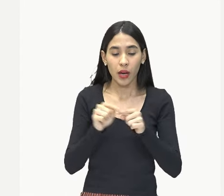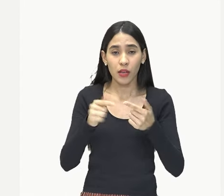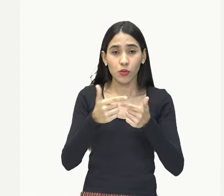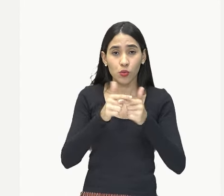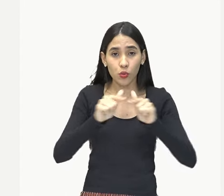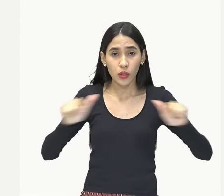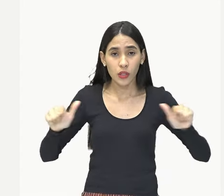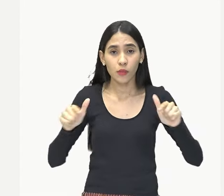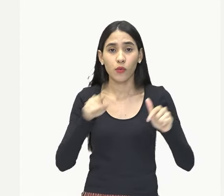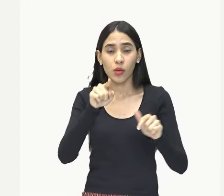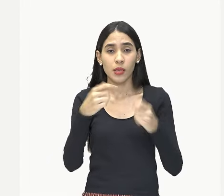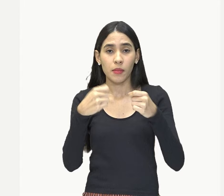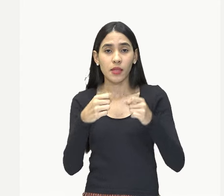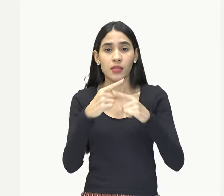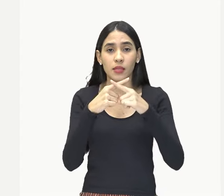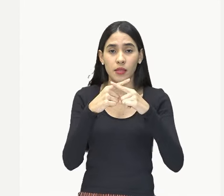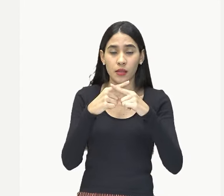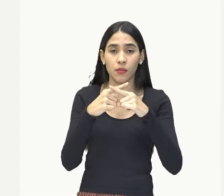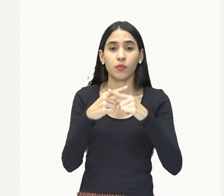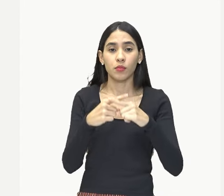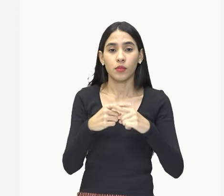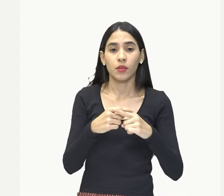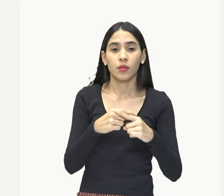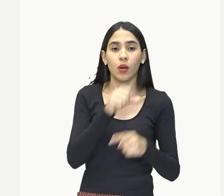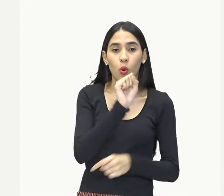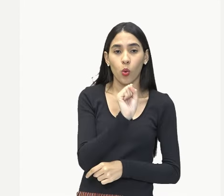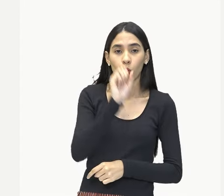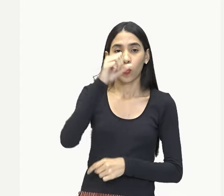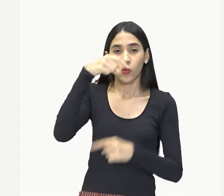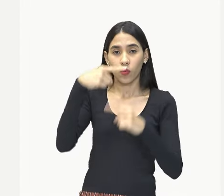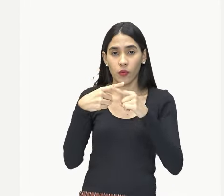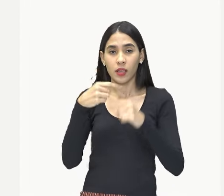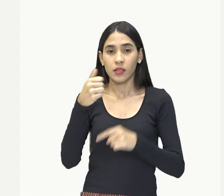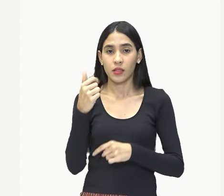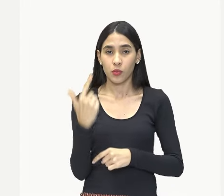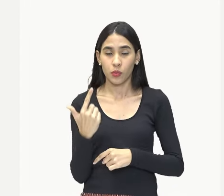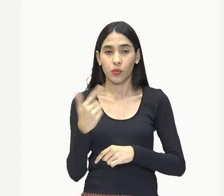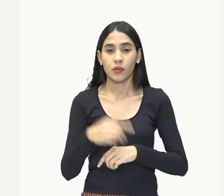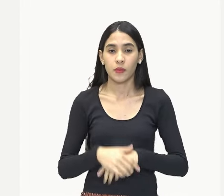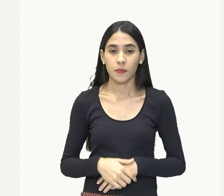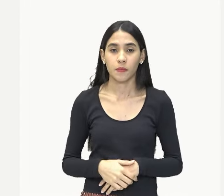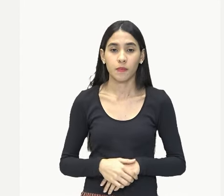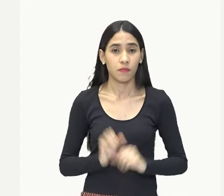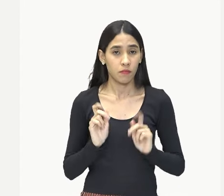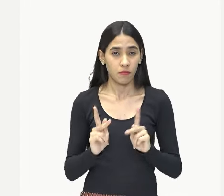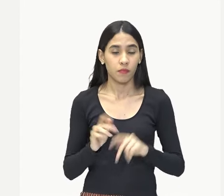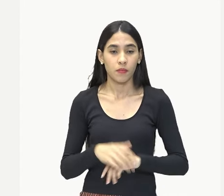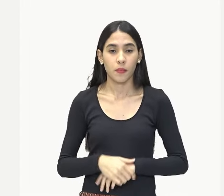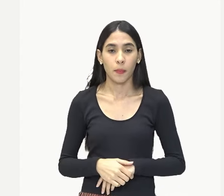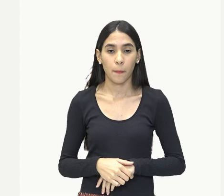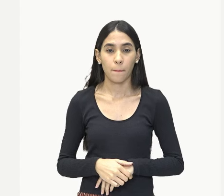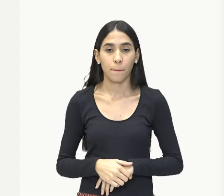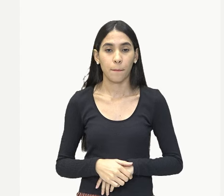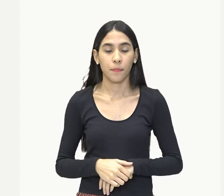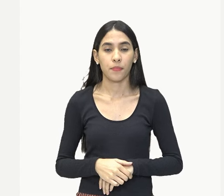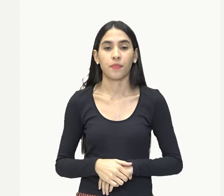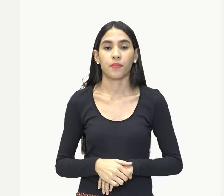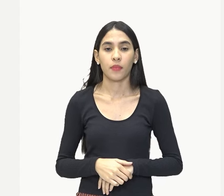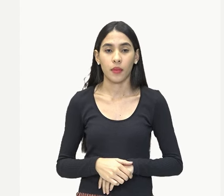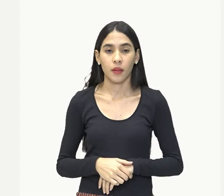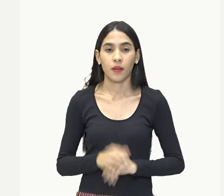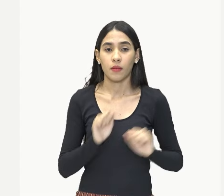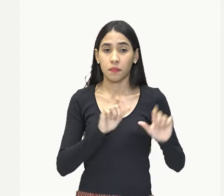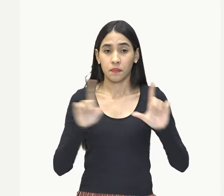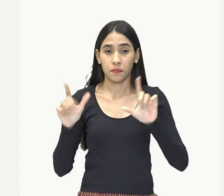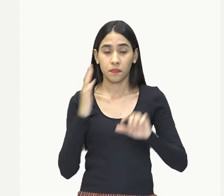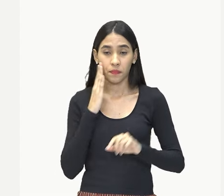você multiplicar as duas dimensões desse seu terreno. Tudo bem? Avançando um pouco